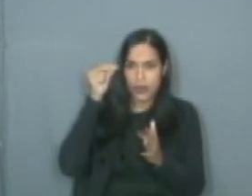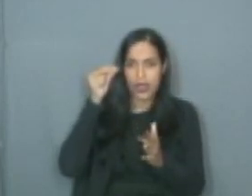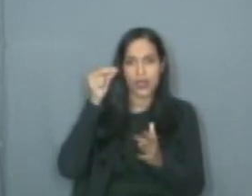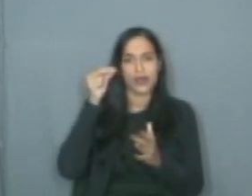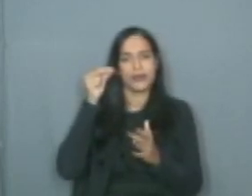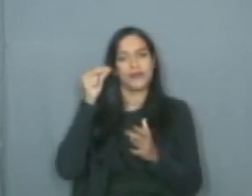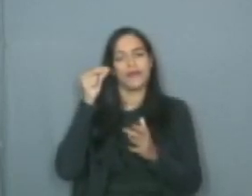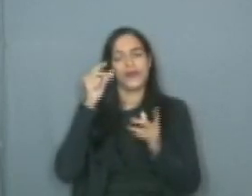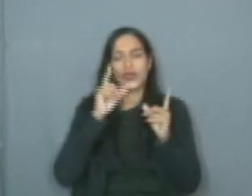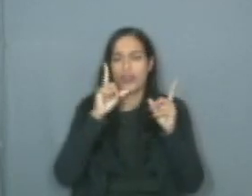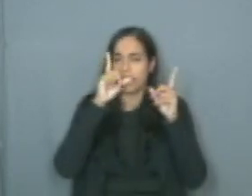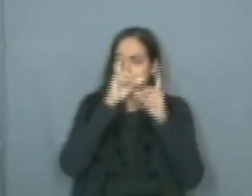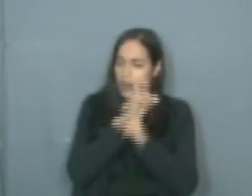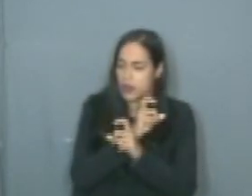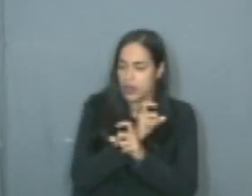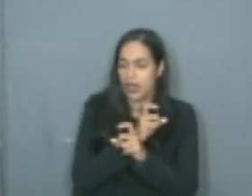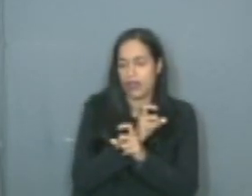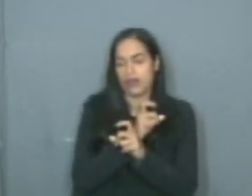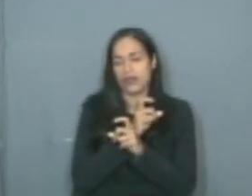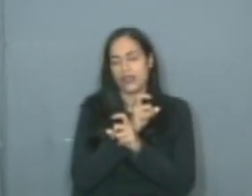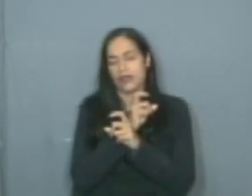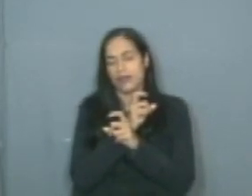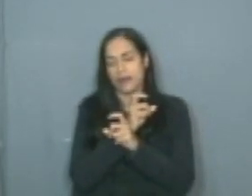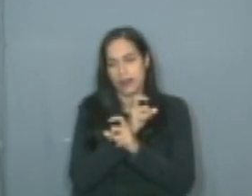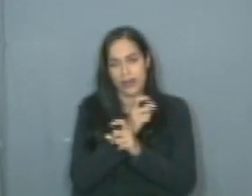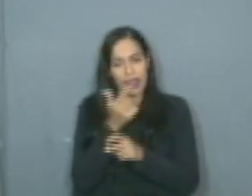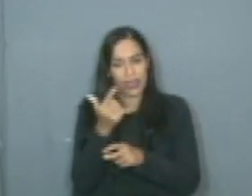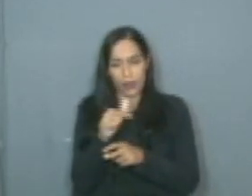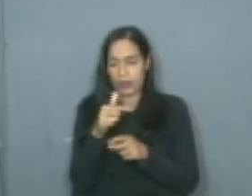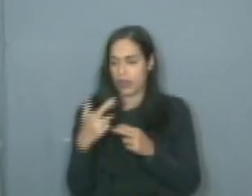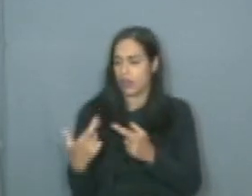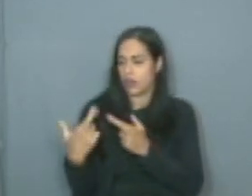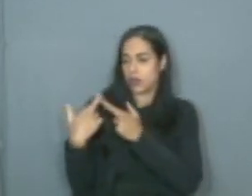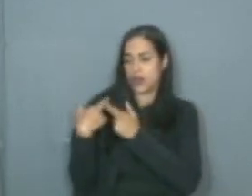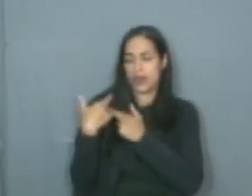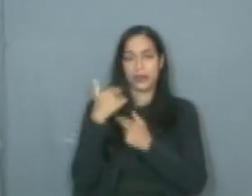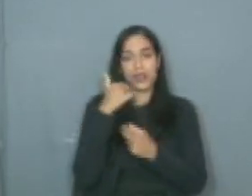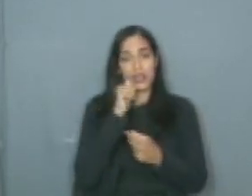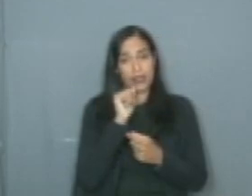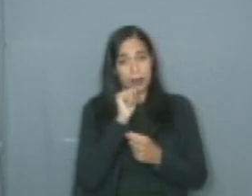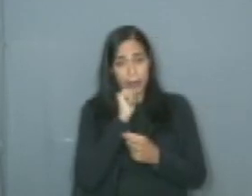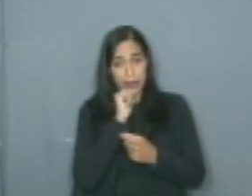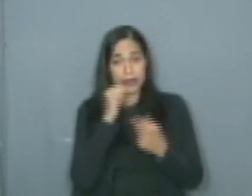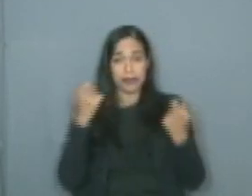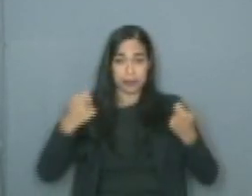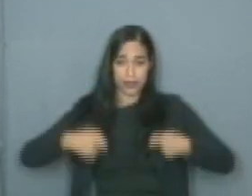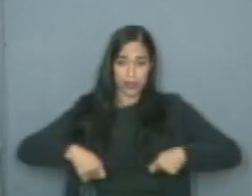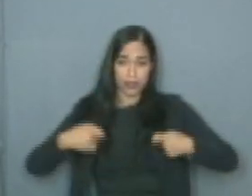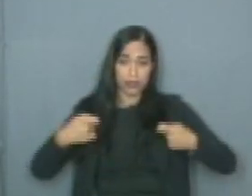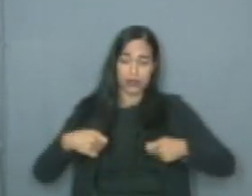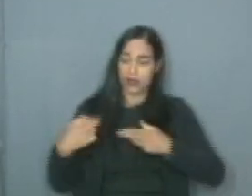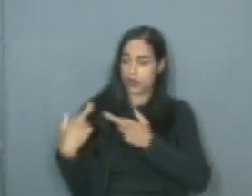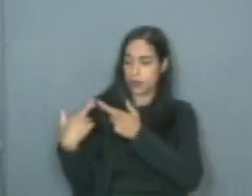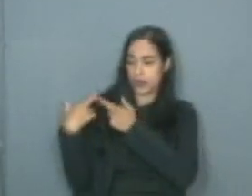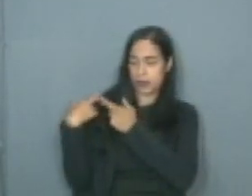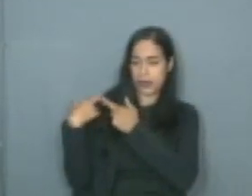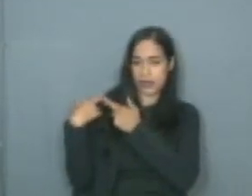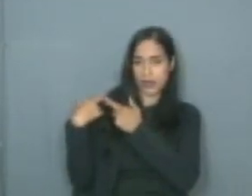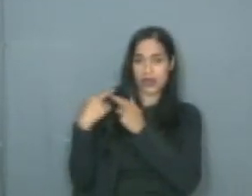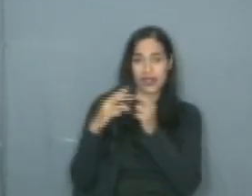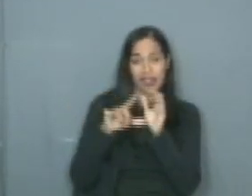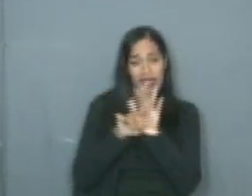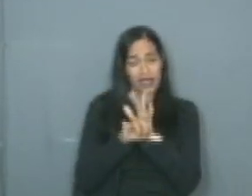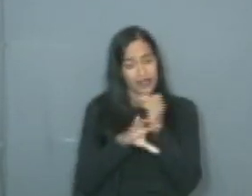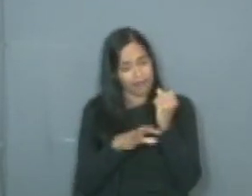e com tanta dificuldade, parece até que não tem responsabilidade por essas mães e tem que ter a responsabilidade, já que a lei